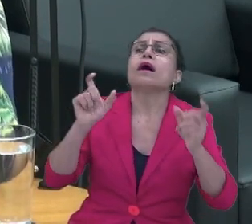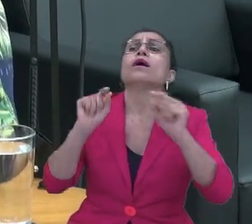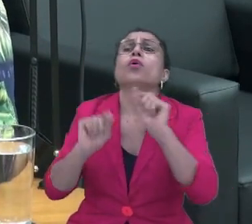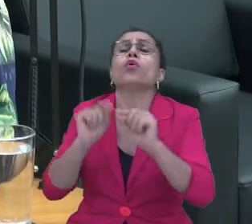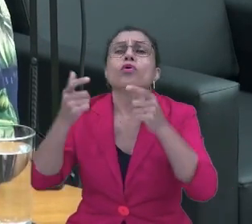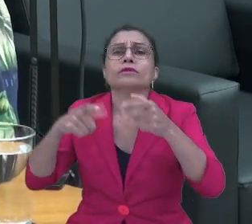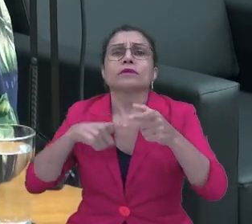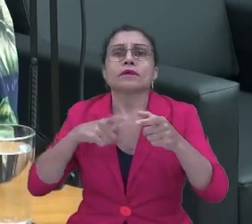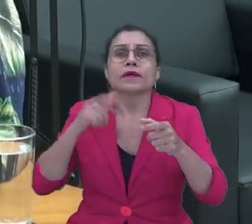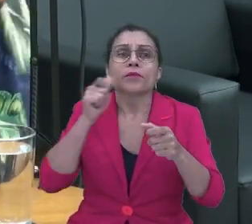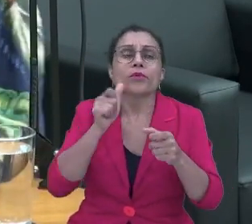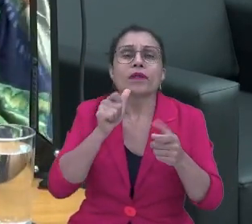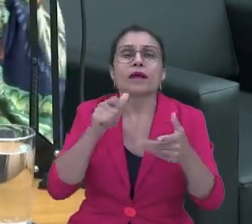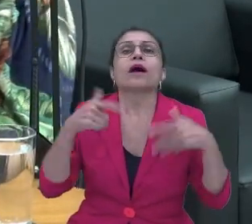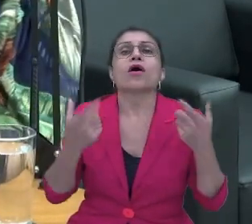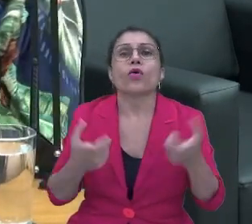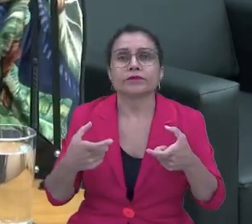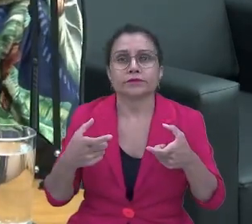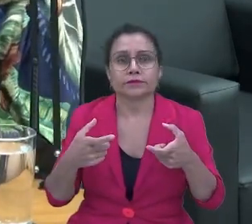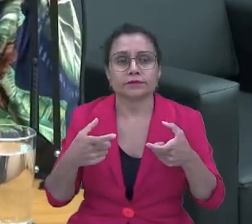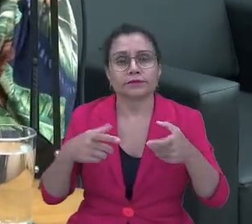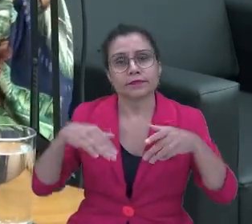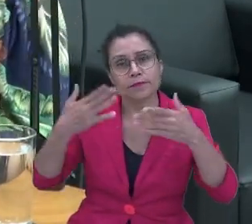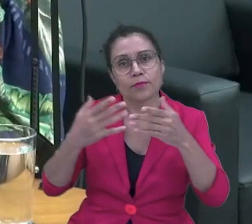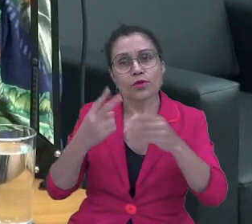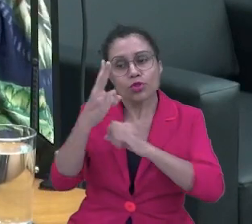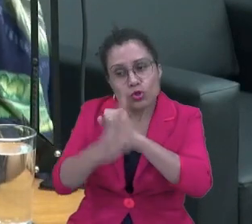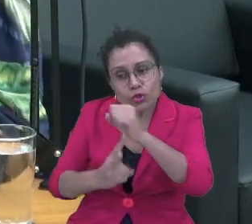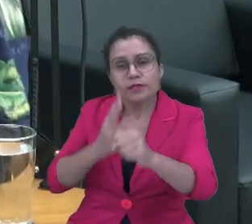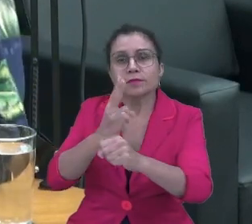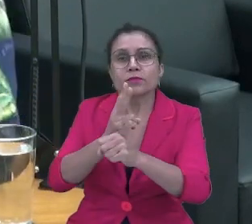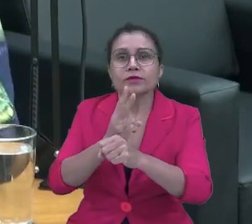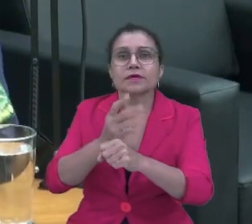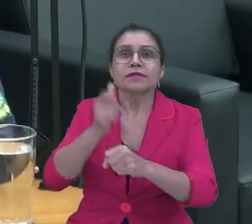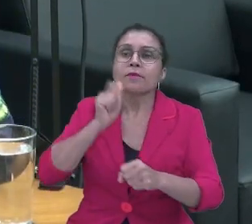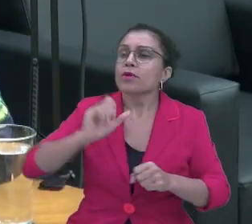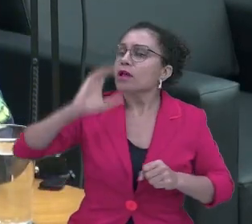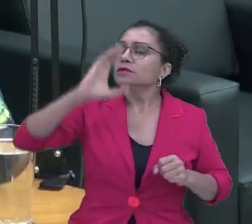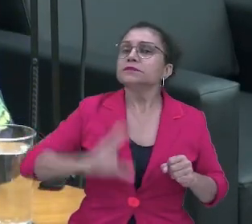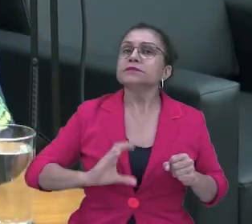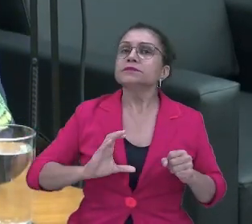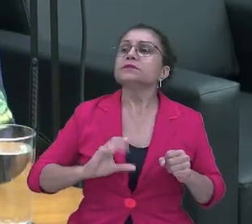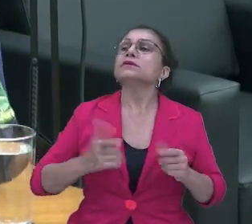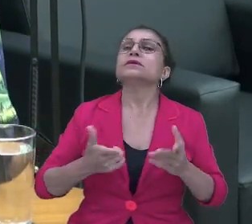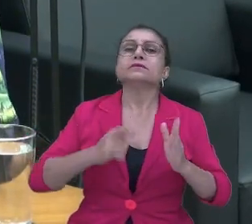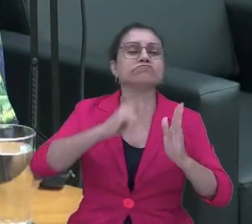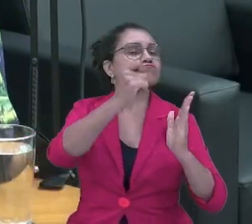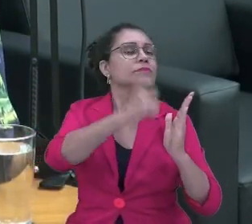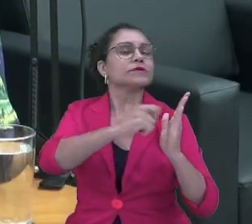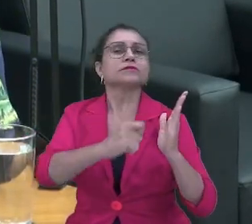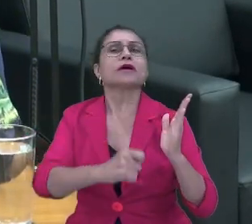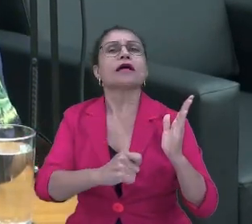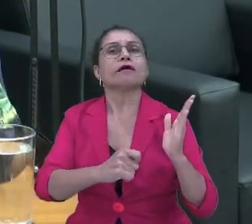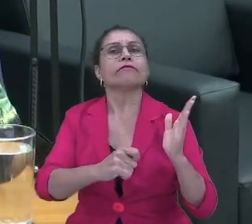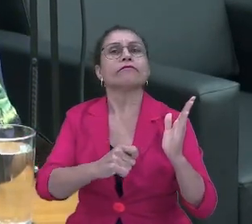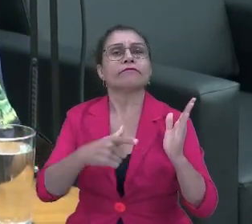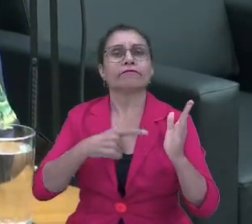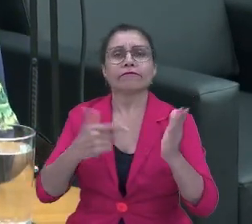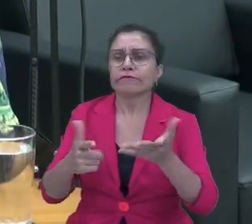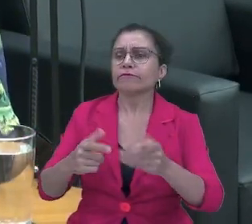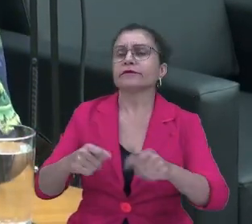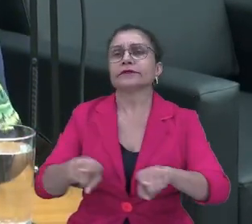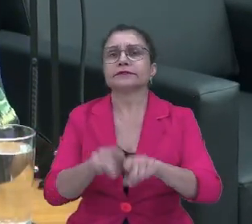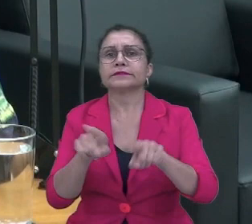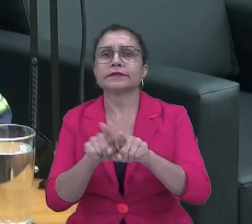anos depois, escreve essa Declaração da Mulher Cidadã. E acharam ela muito ousada, né? Porque ela questionou, era uma grande